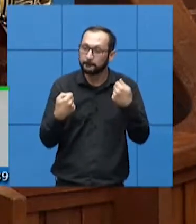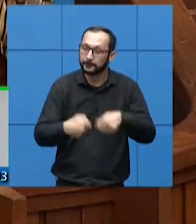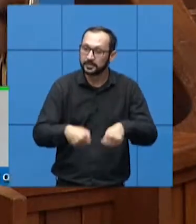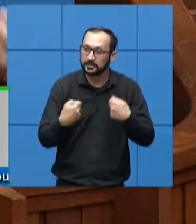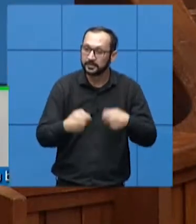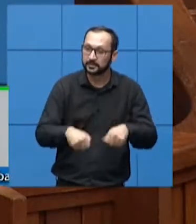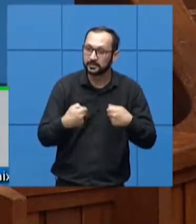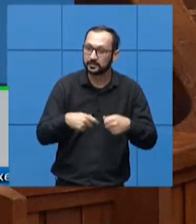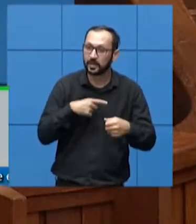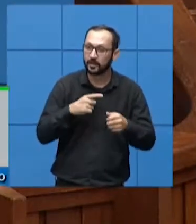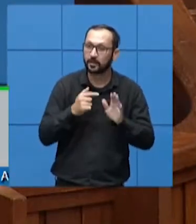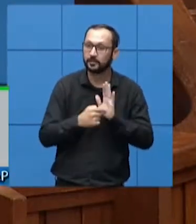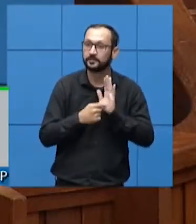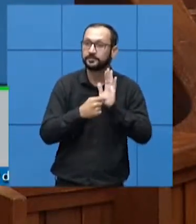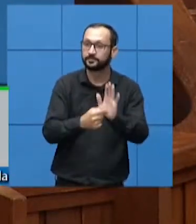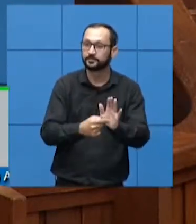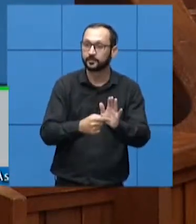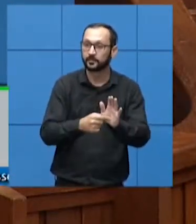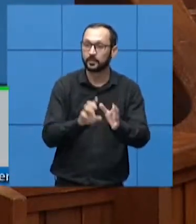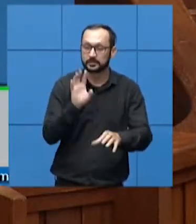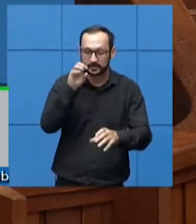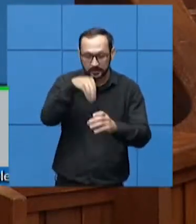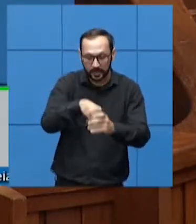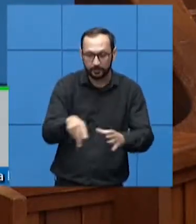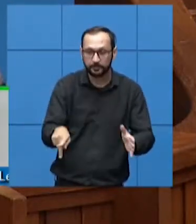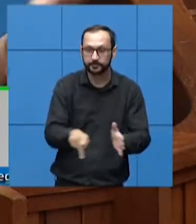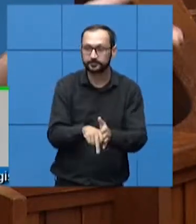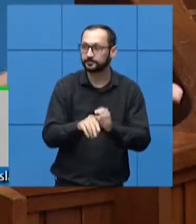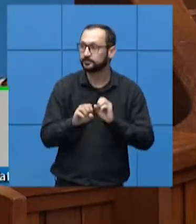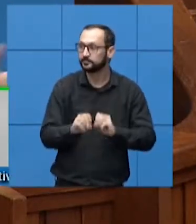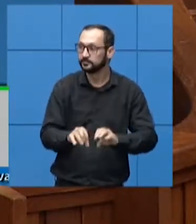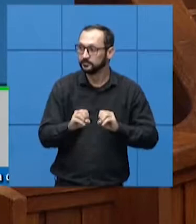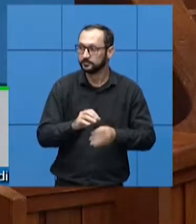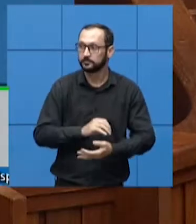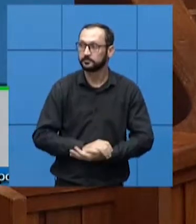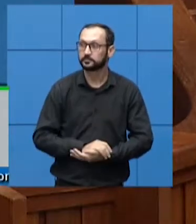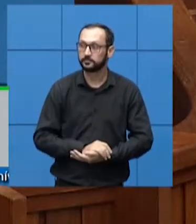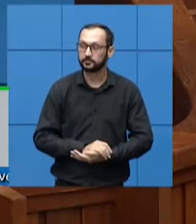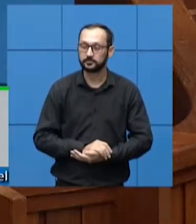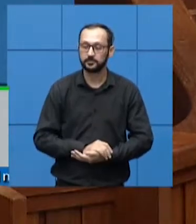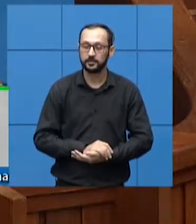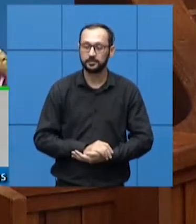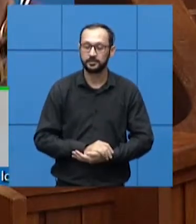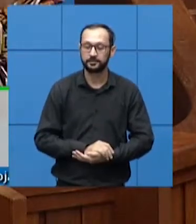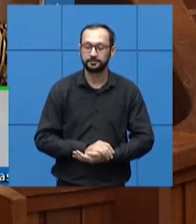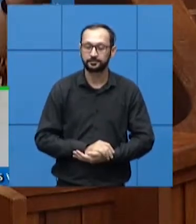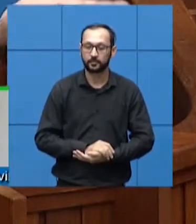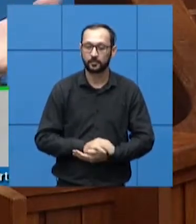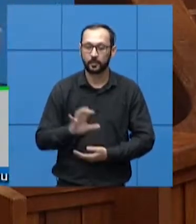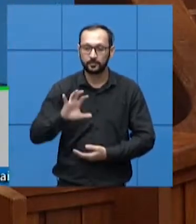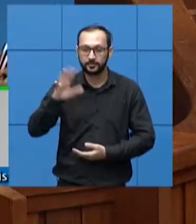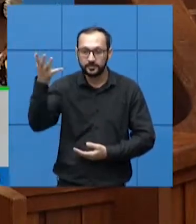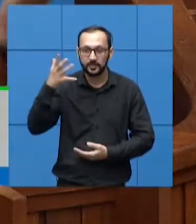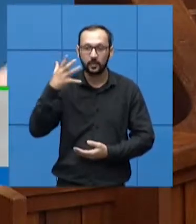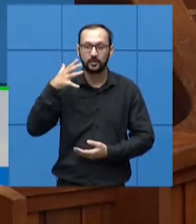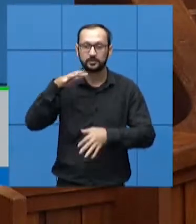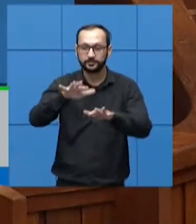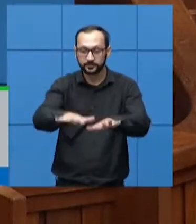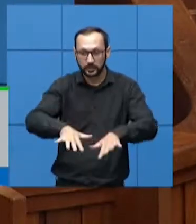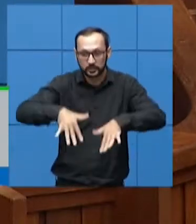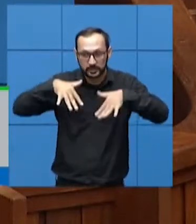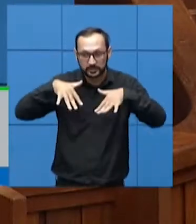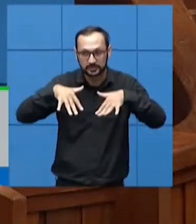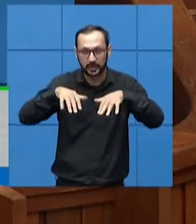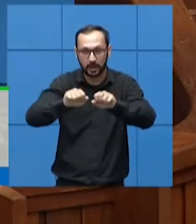precisávamos vir à tona com essa área. E aí aconteceu que a audiência pública, como já